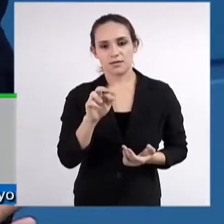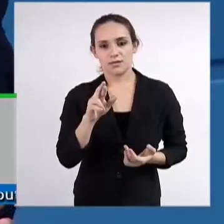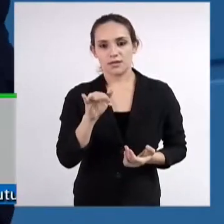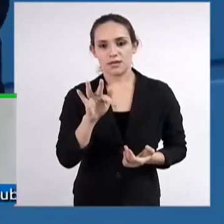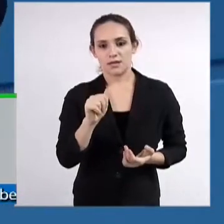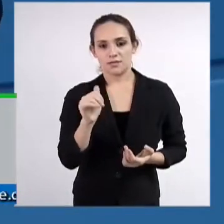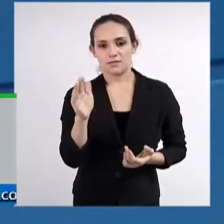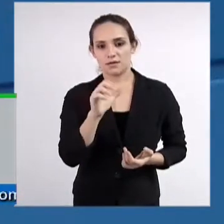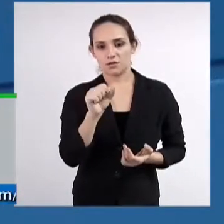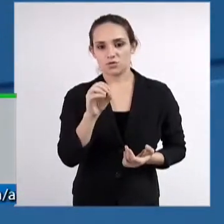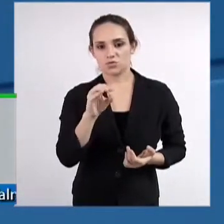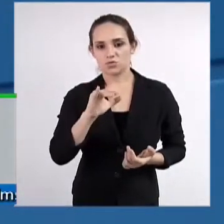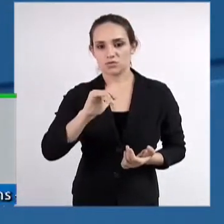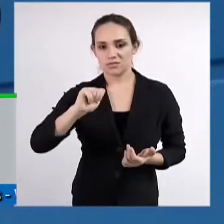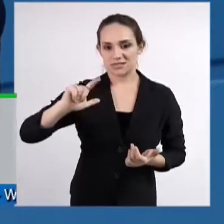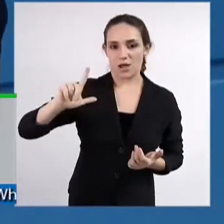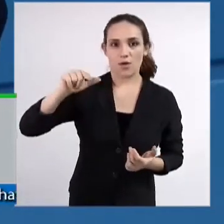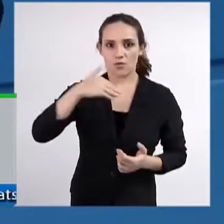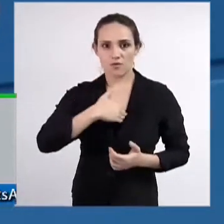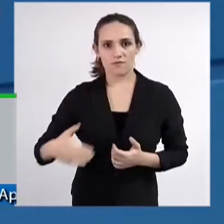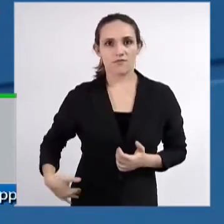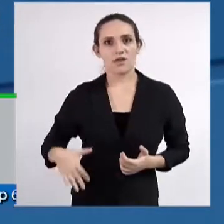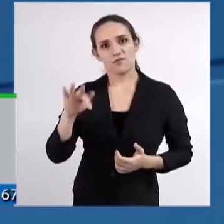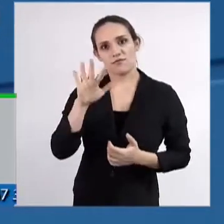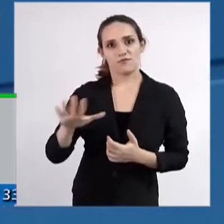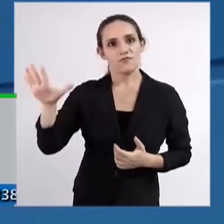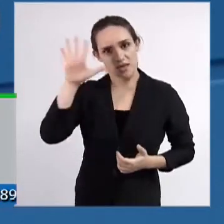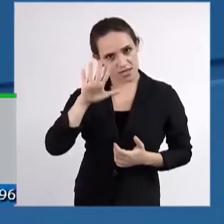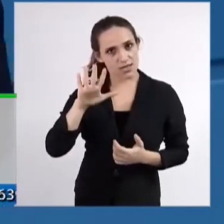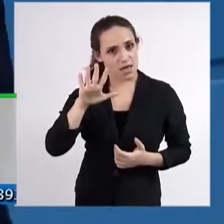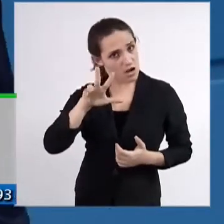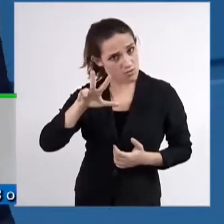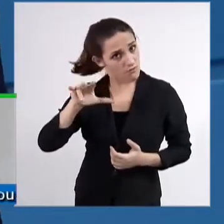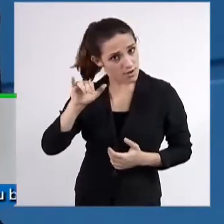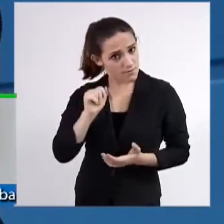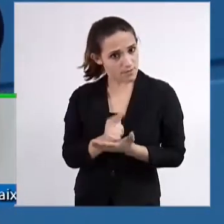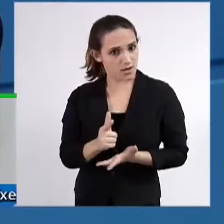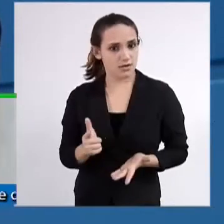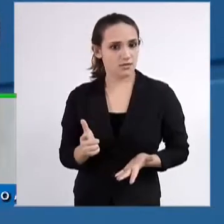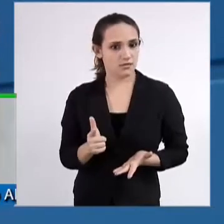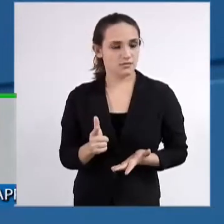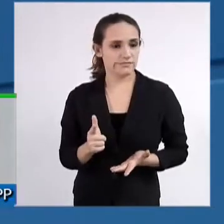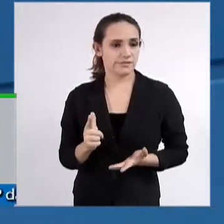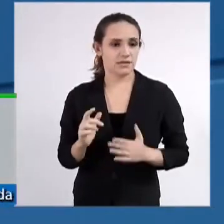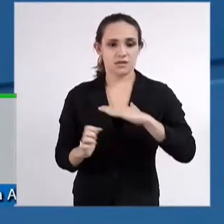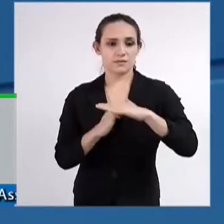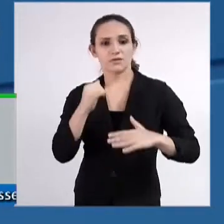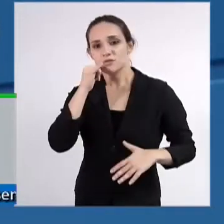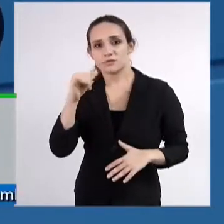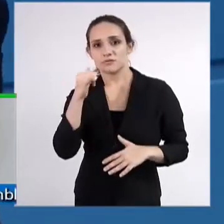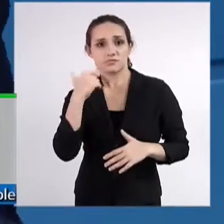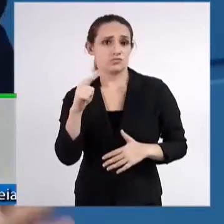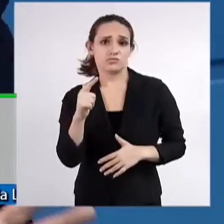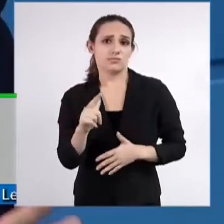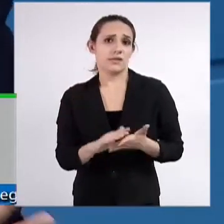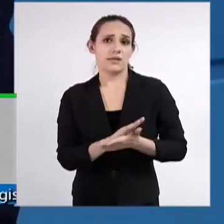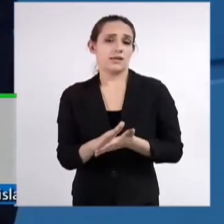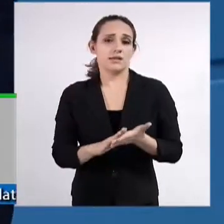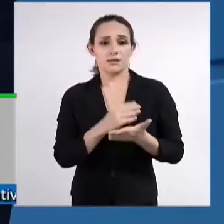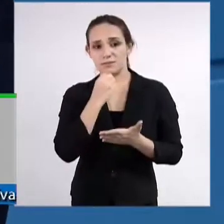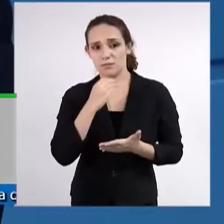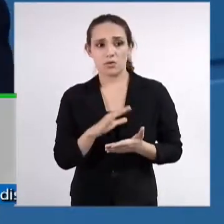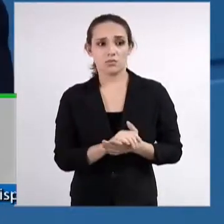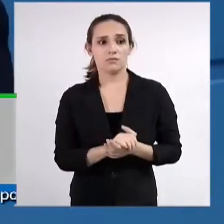governo federal. A Energisa, ontem nós fizemos essa pergunta, ela não tem benefício nenhum em relação à pessoa não